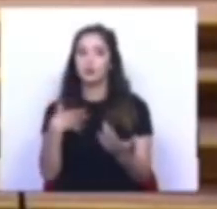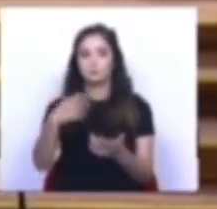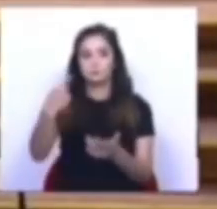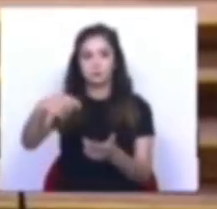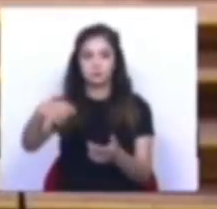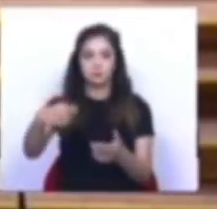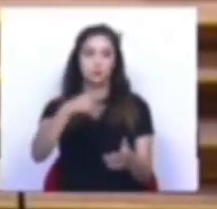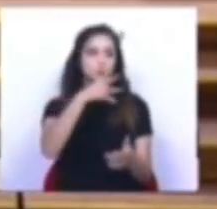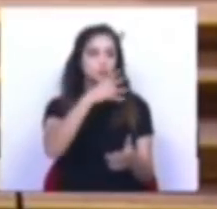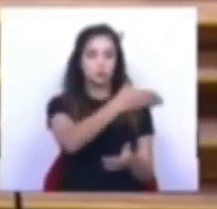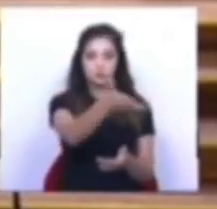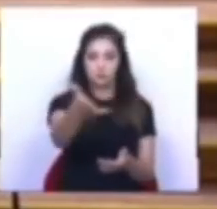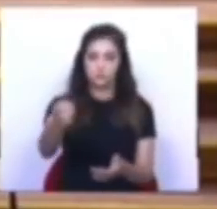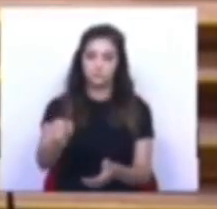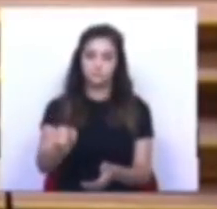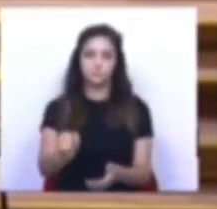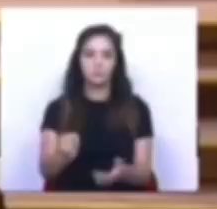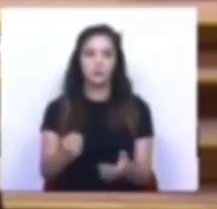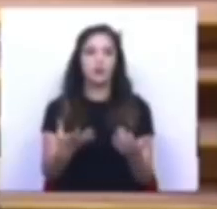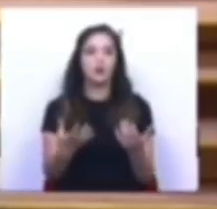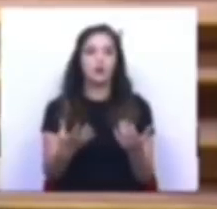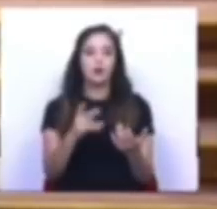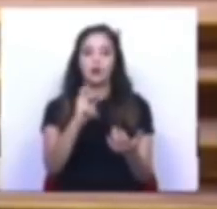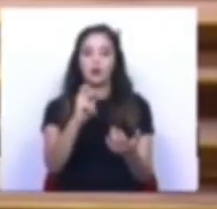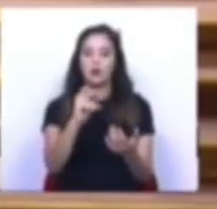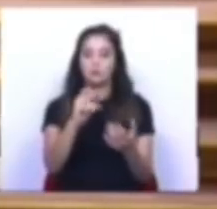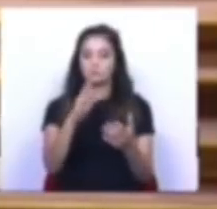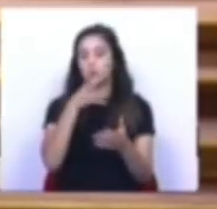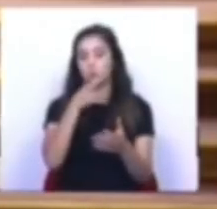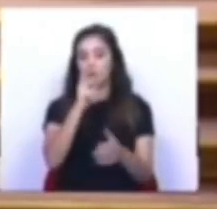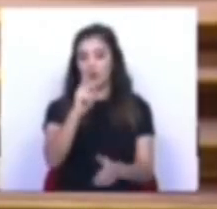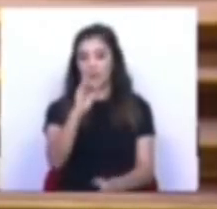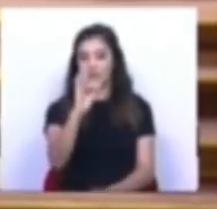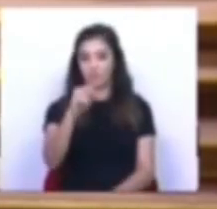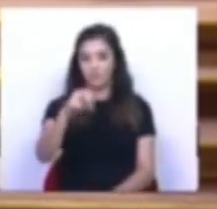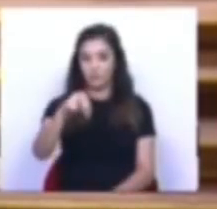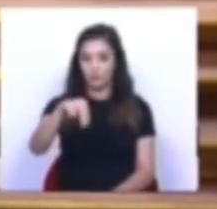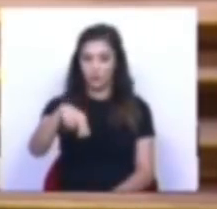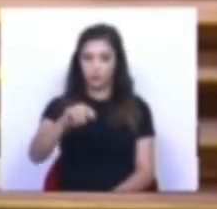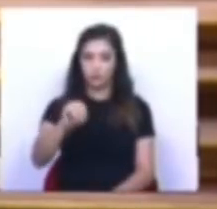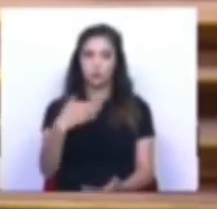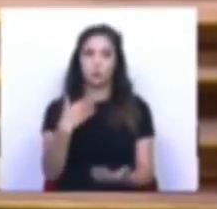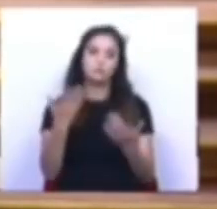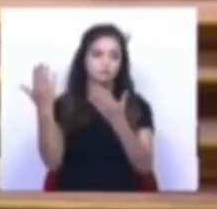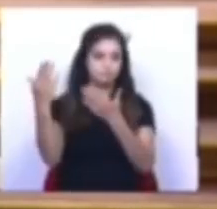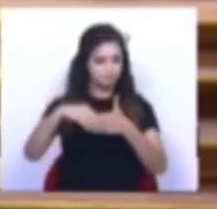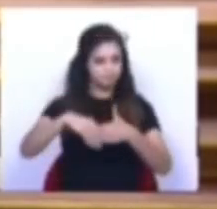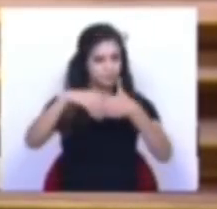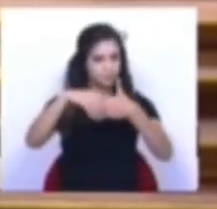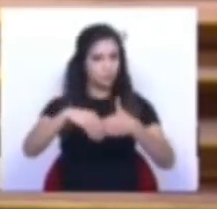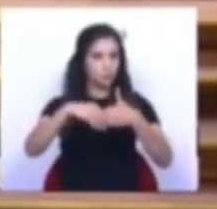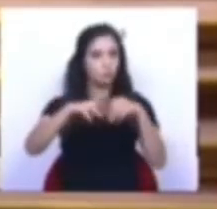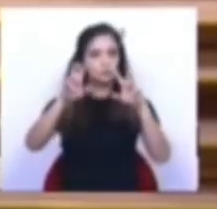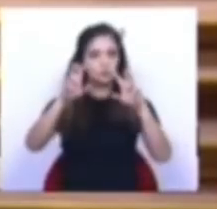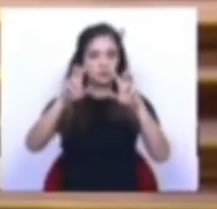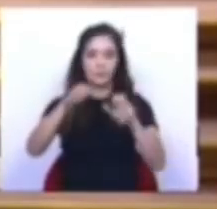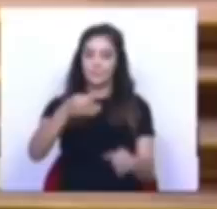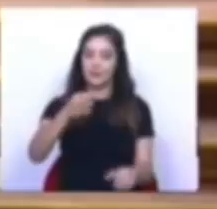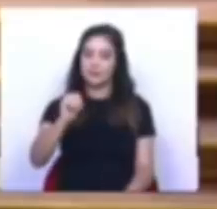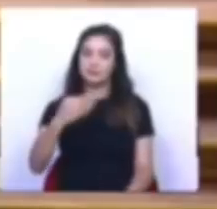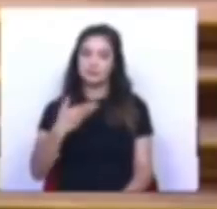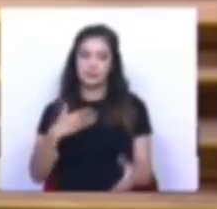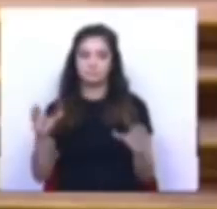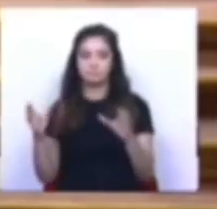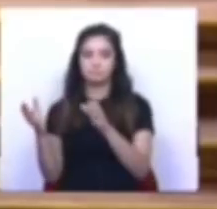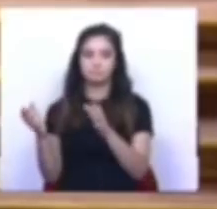senhores deputados. Sr. Deputado Afonso Oliveira, saúdo pela escolha de tema que o PSD hoje aqui traz para o seu agendamento